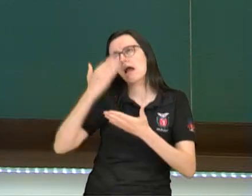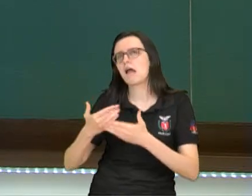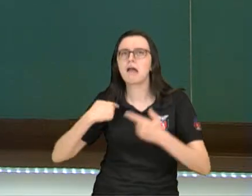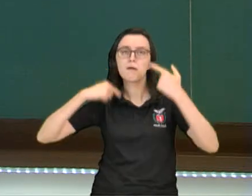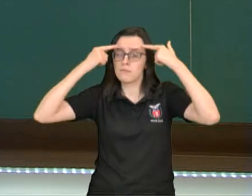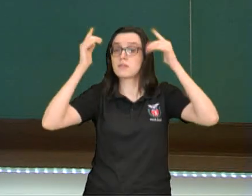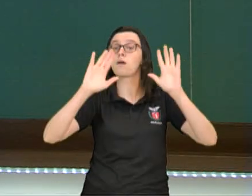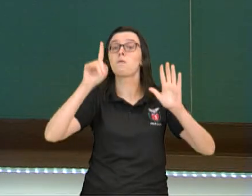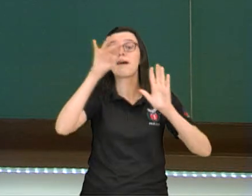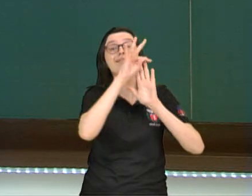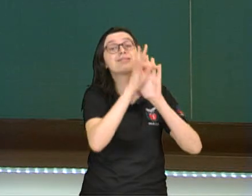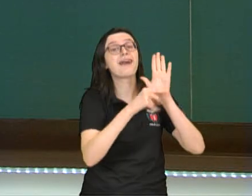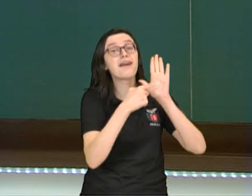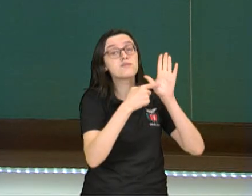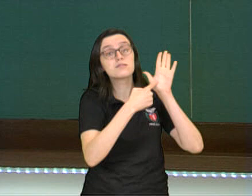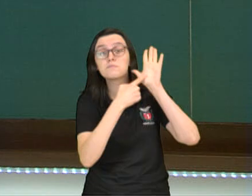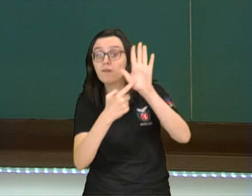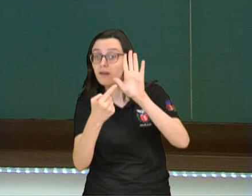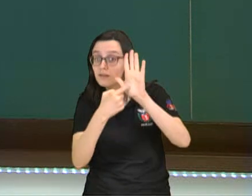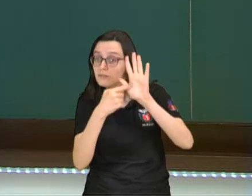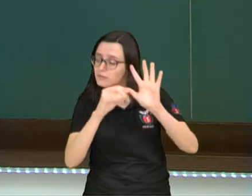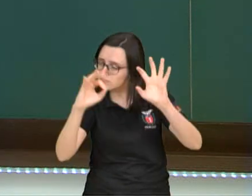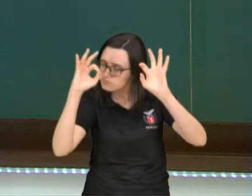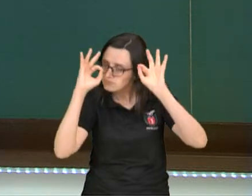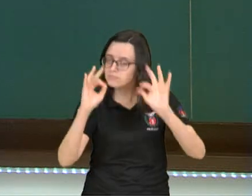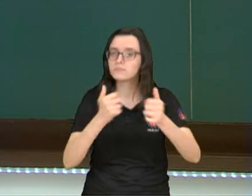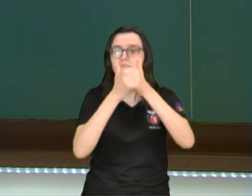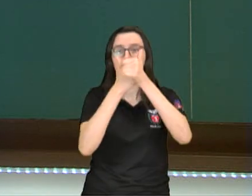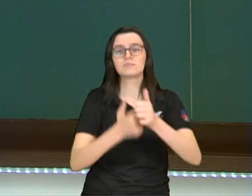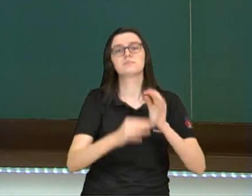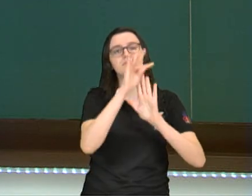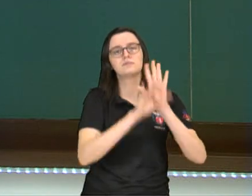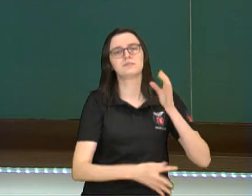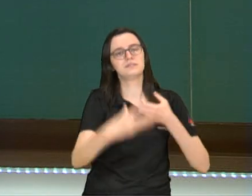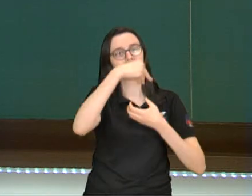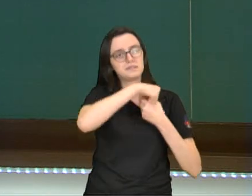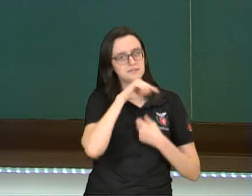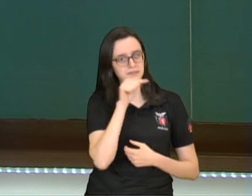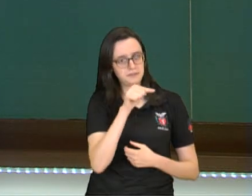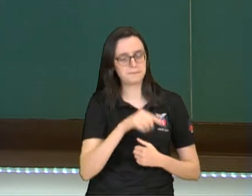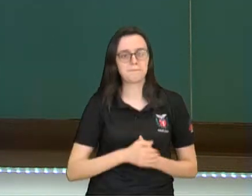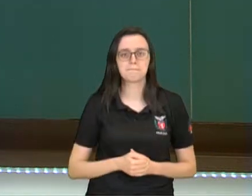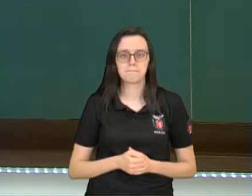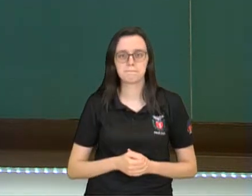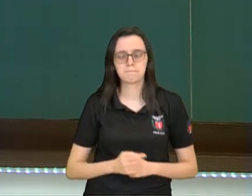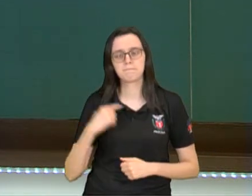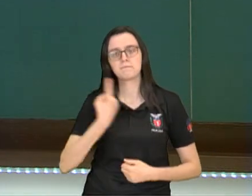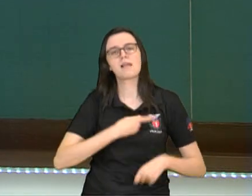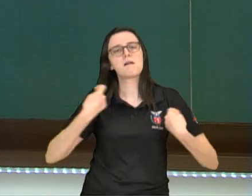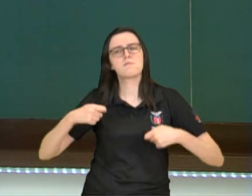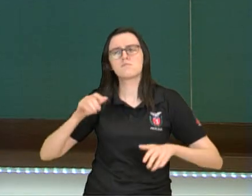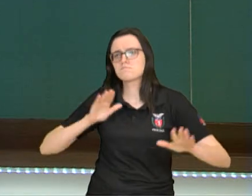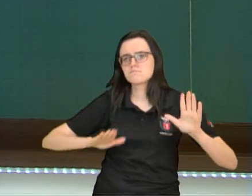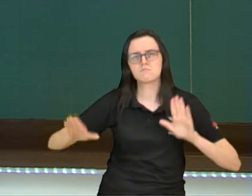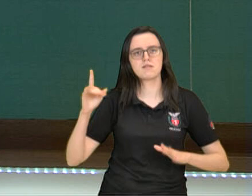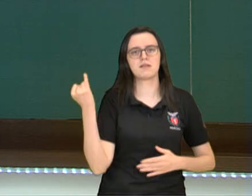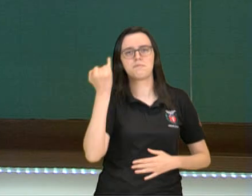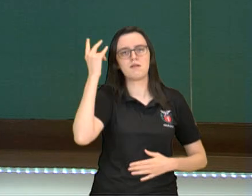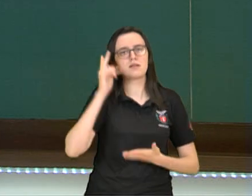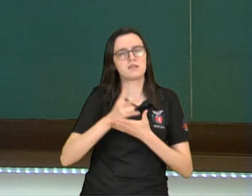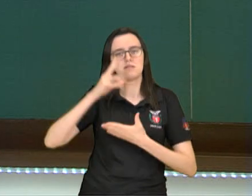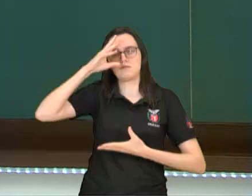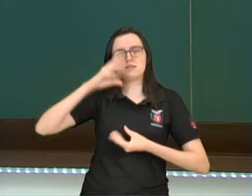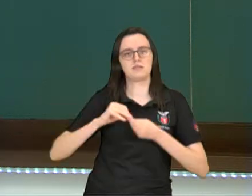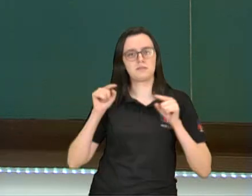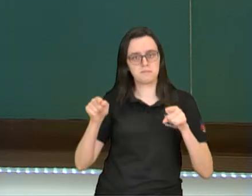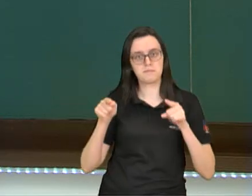eu penso. São as informações que estão exatamente escritas no texto. Então, precisamos cuidar dessa parte da